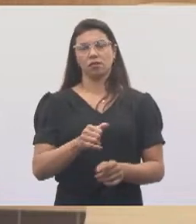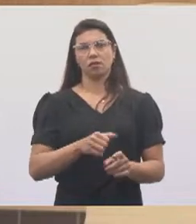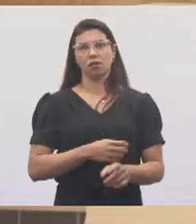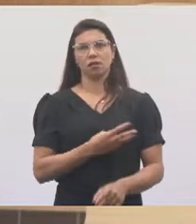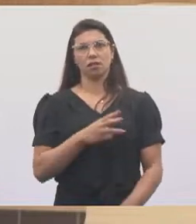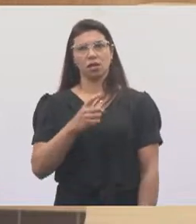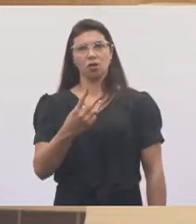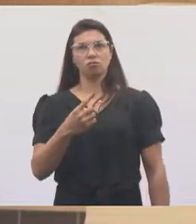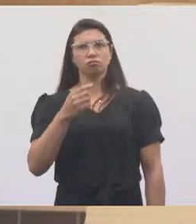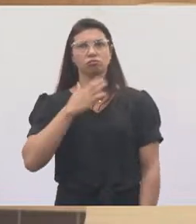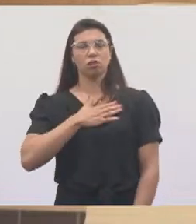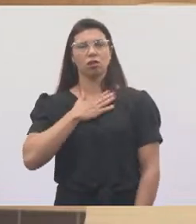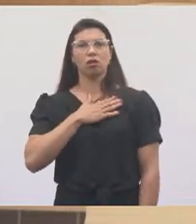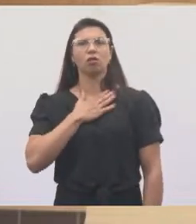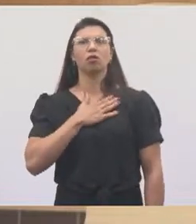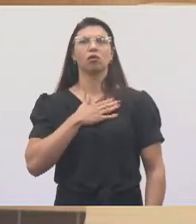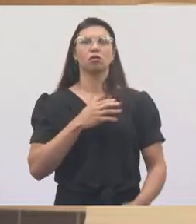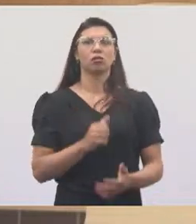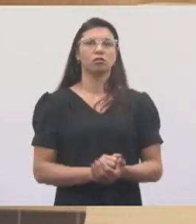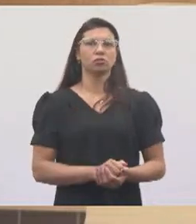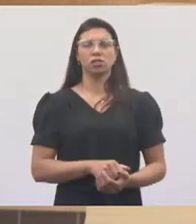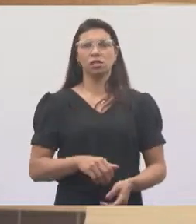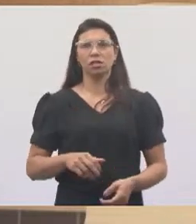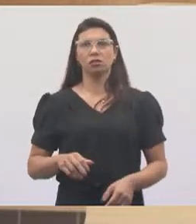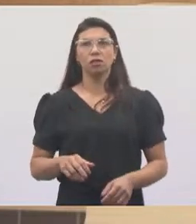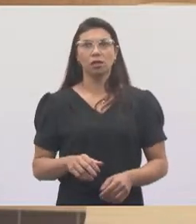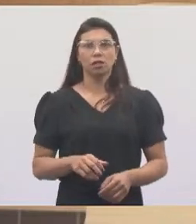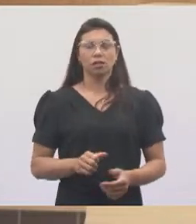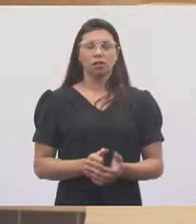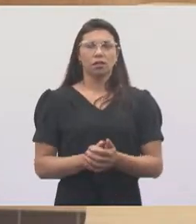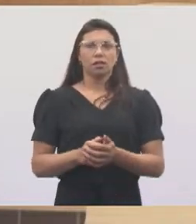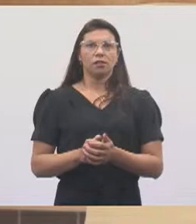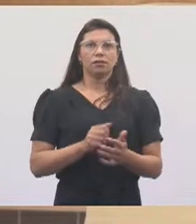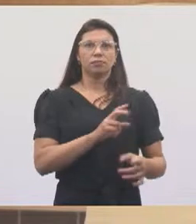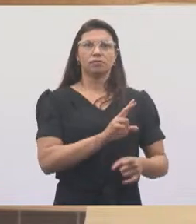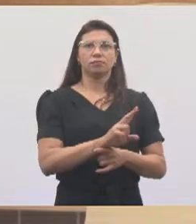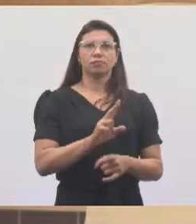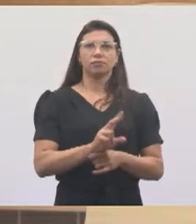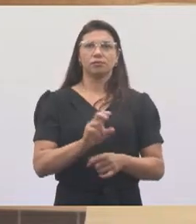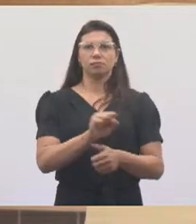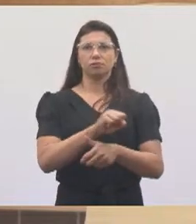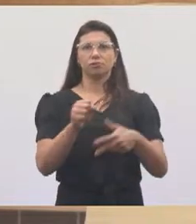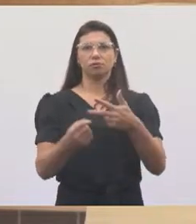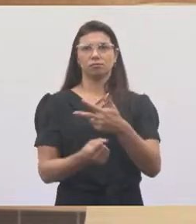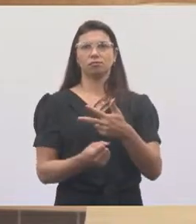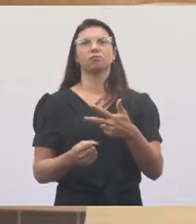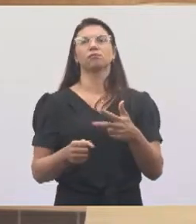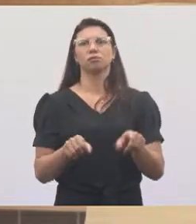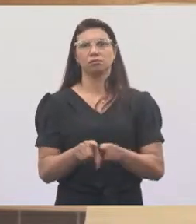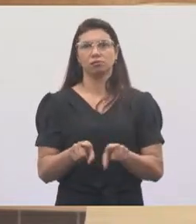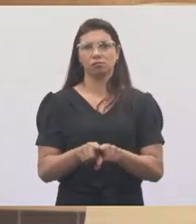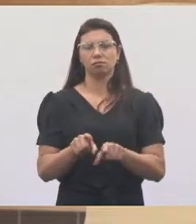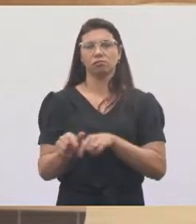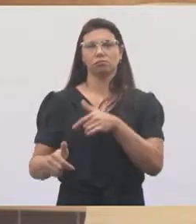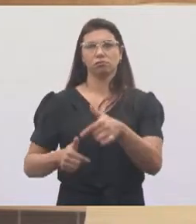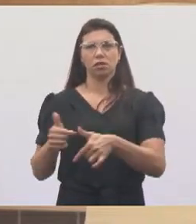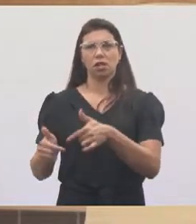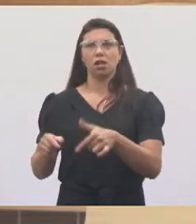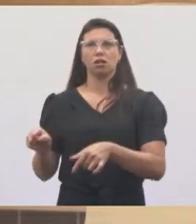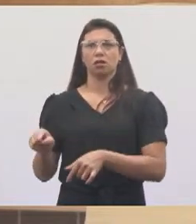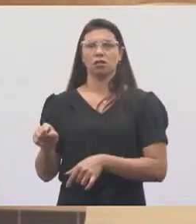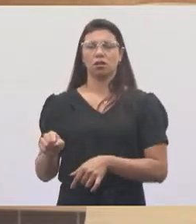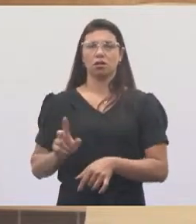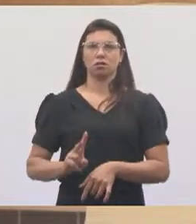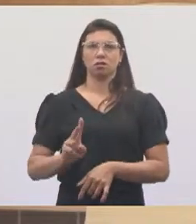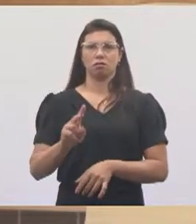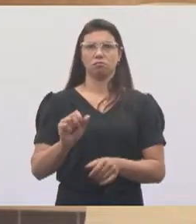mesmo ano, pela maneira de atendimento à comunidade local, aos representantes dos poderes públicos e pelo excelente trabalho perante a assistência do